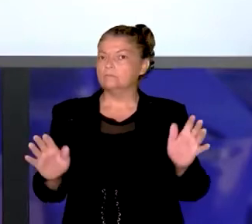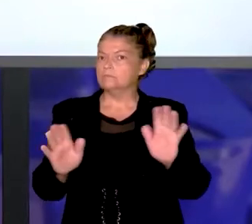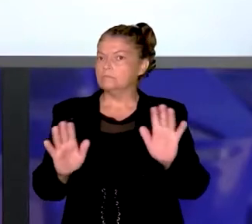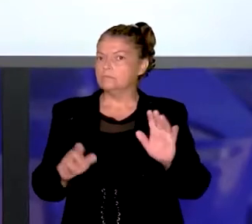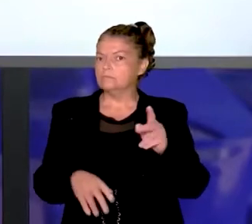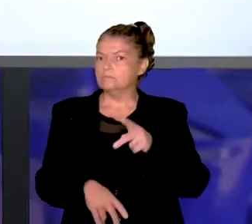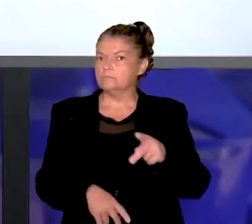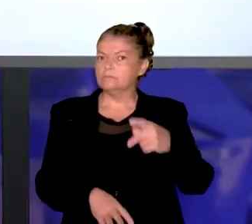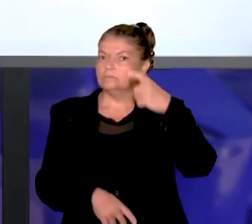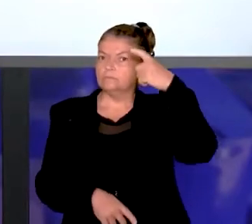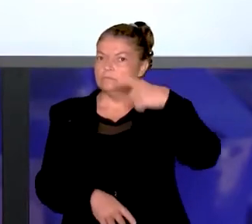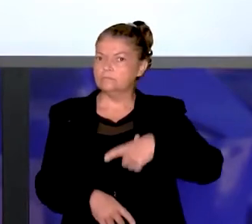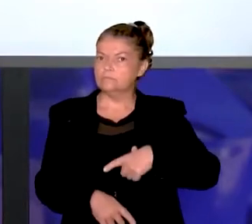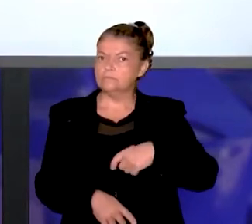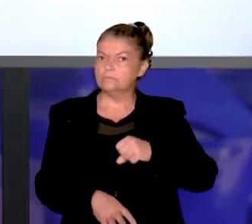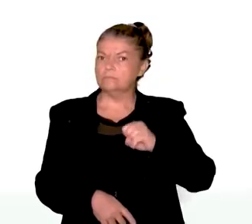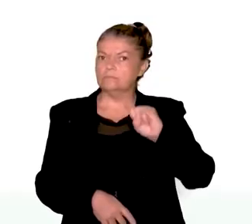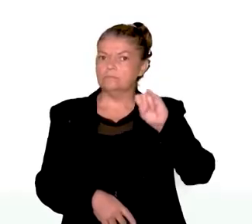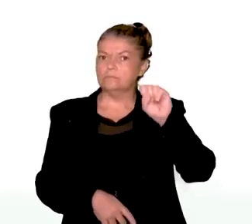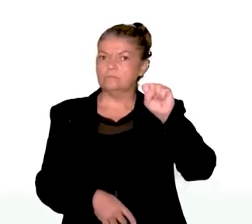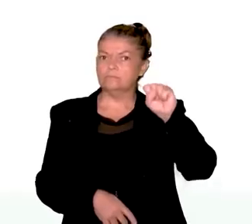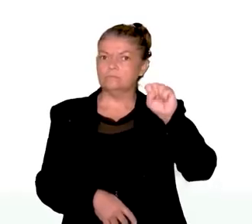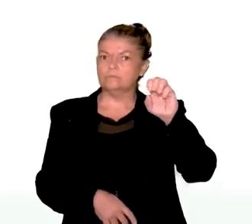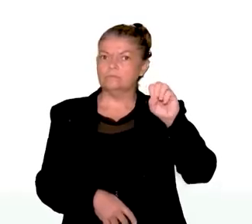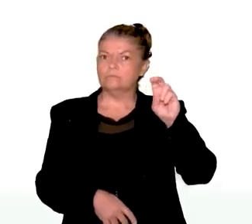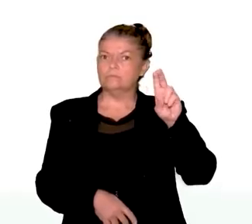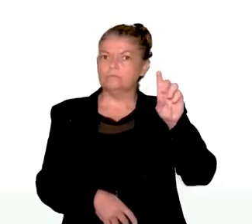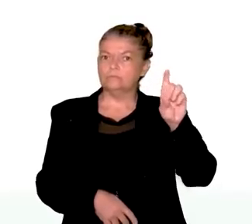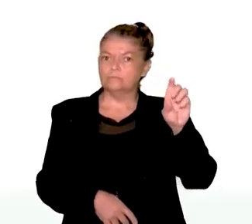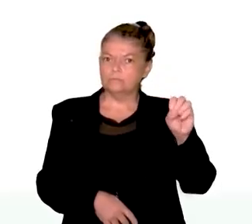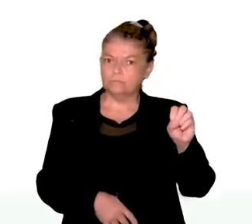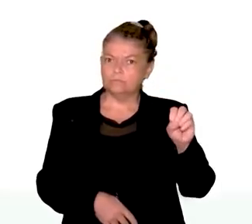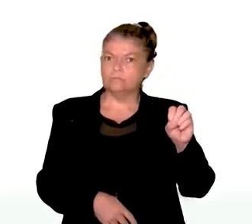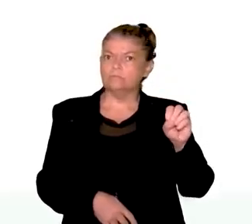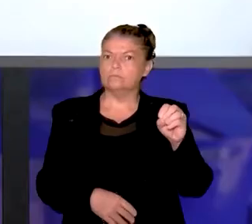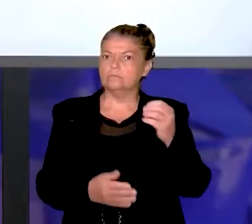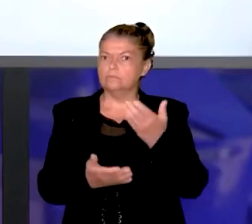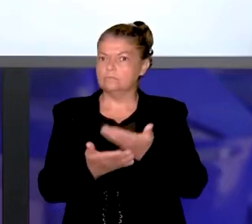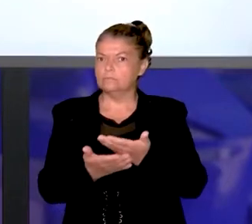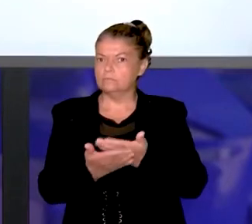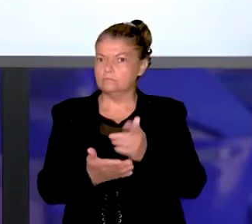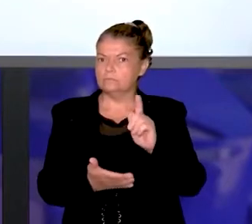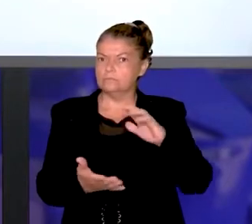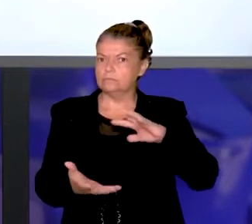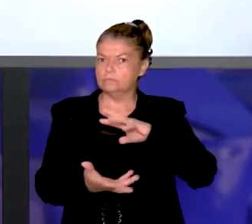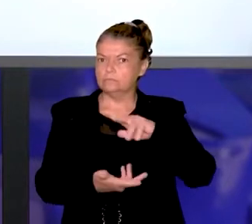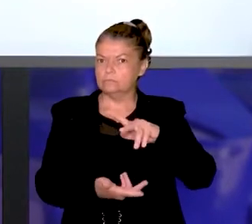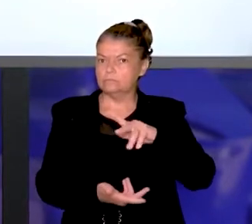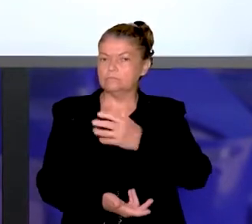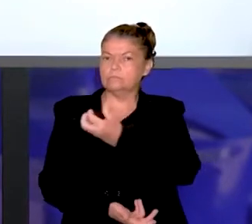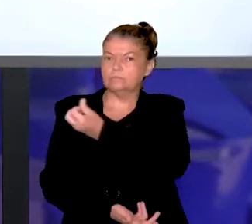pessoal, quem fala é o professor Isoldo. Essa aula é de geografia para as turmas dos sextos anos.